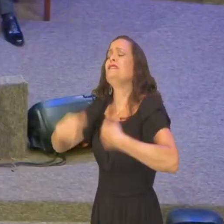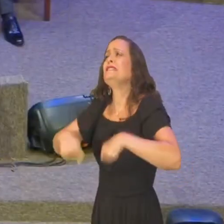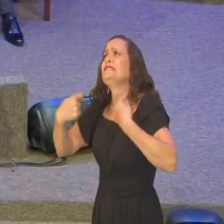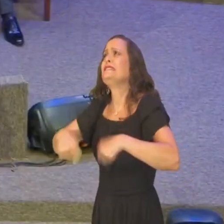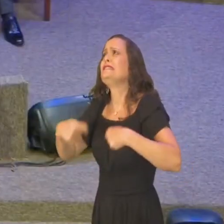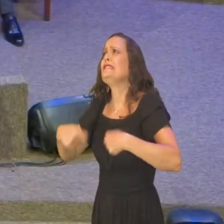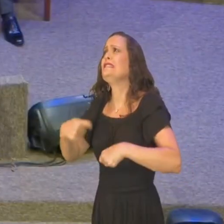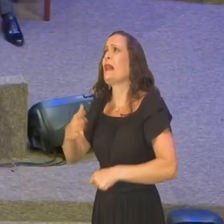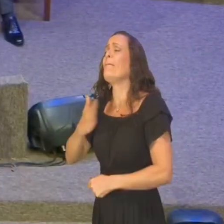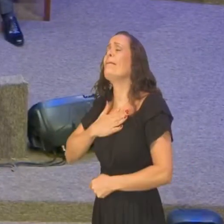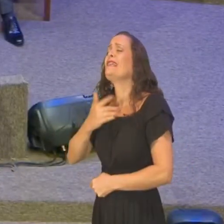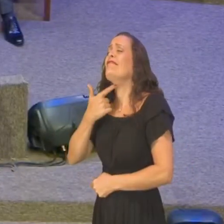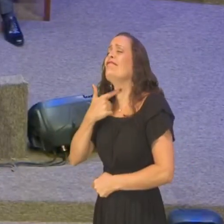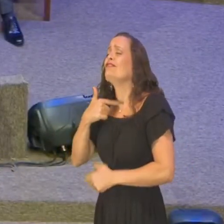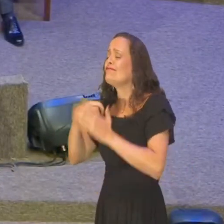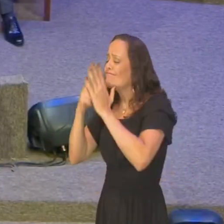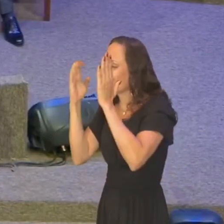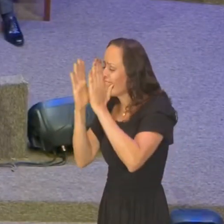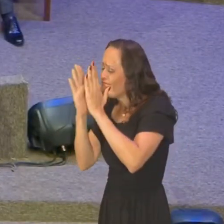sua oração pessoal.